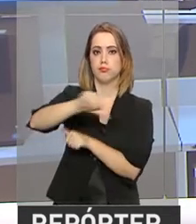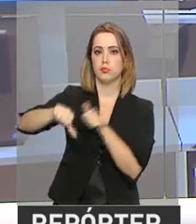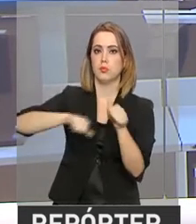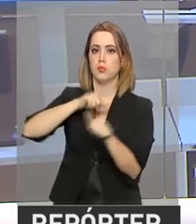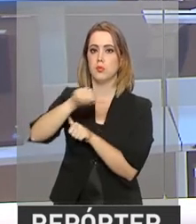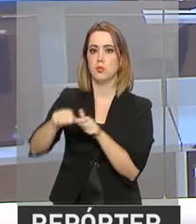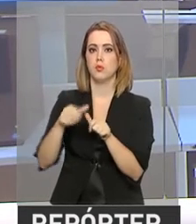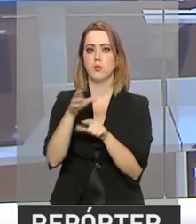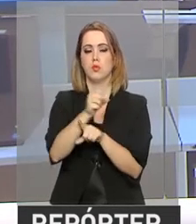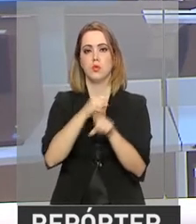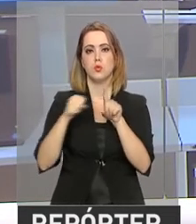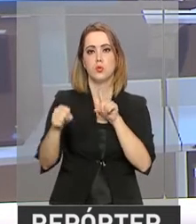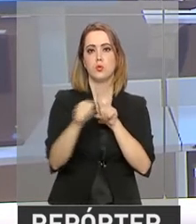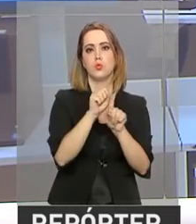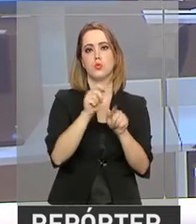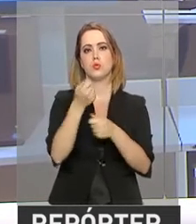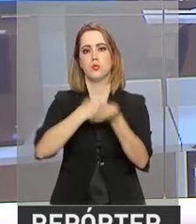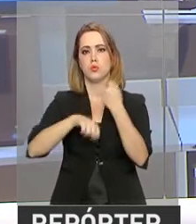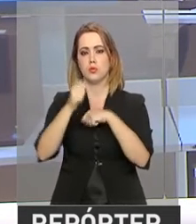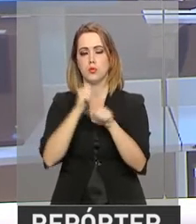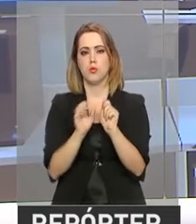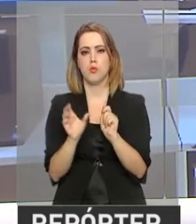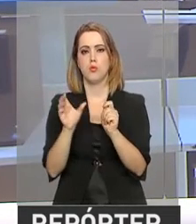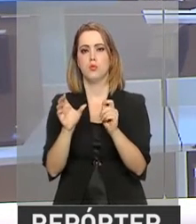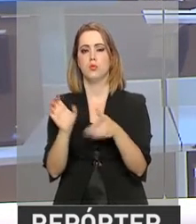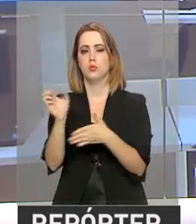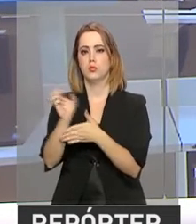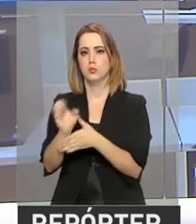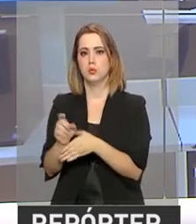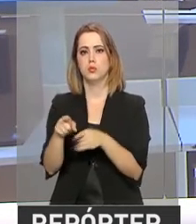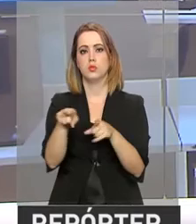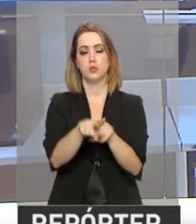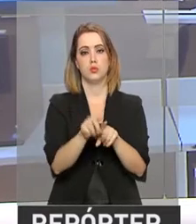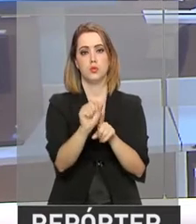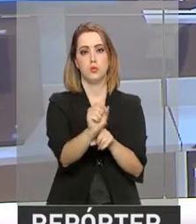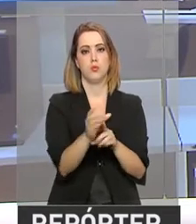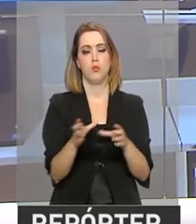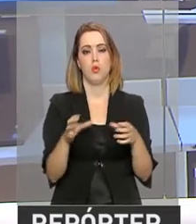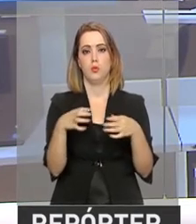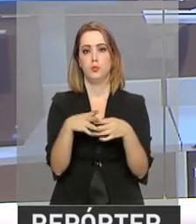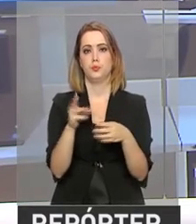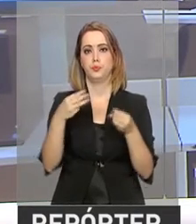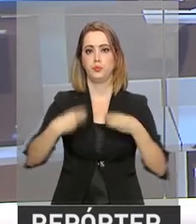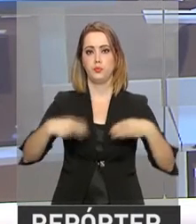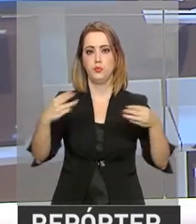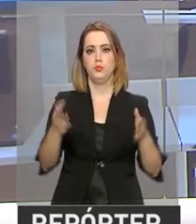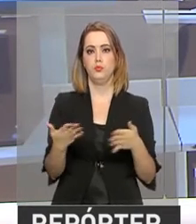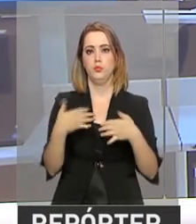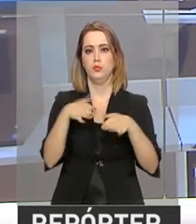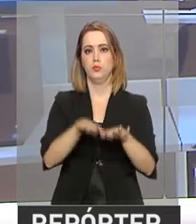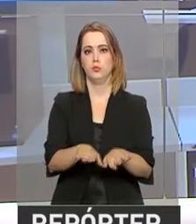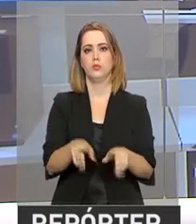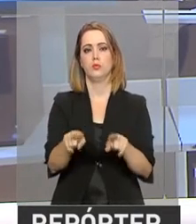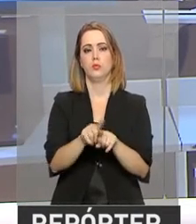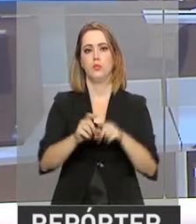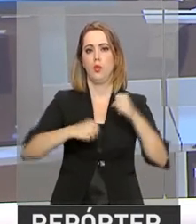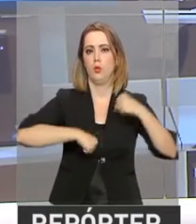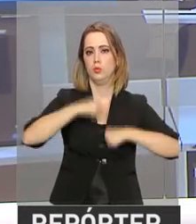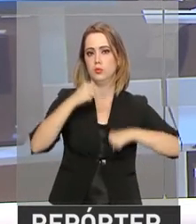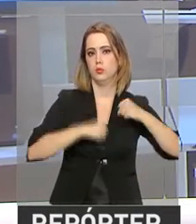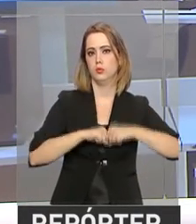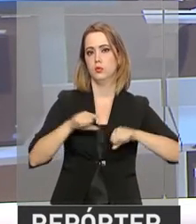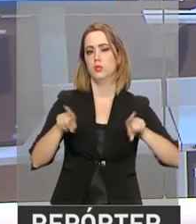realidade sócio econômica da região o fundo administrado pelo ministério da integração nacional contempla áreas da indústria e de infraestrutura